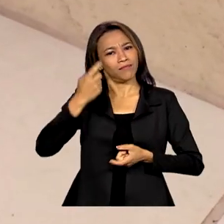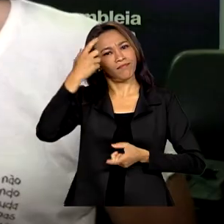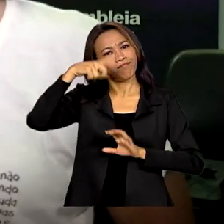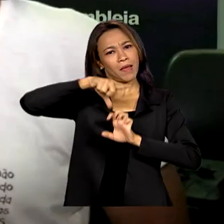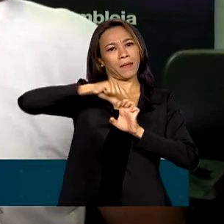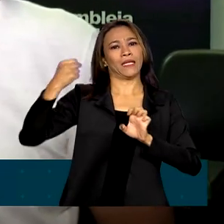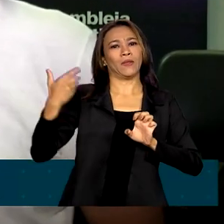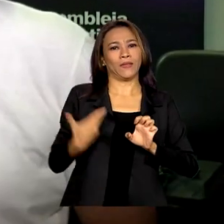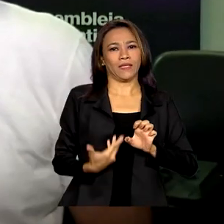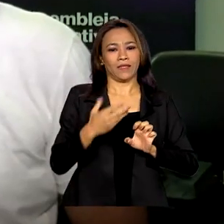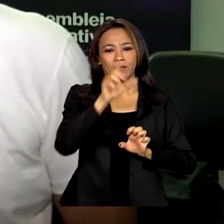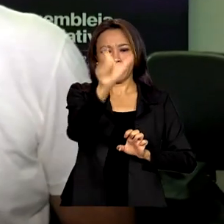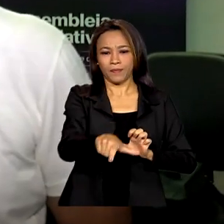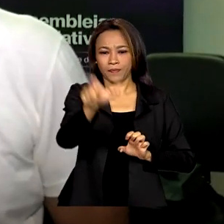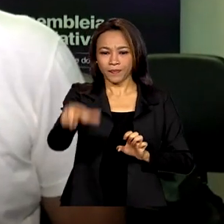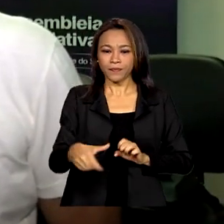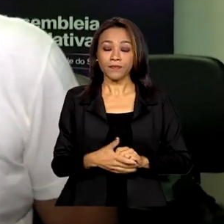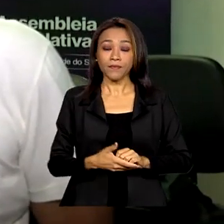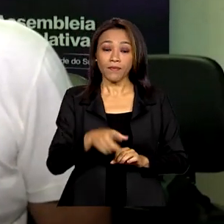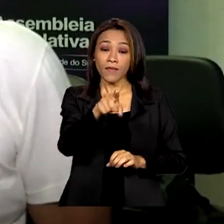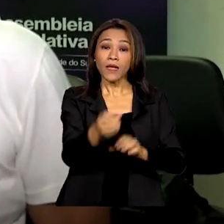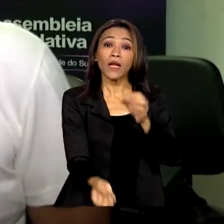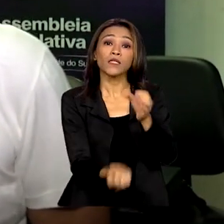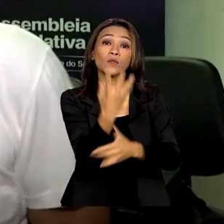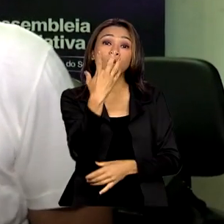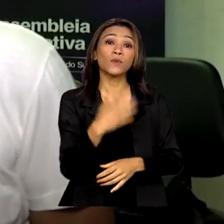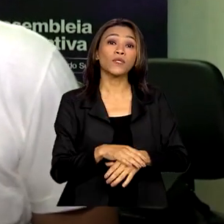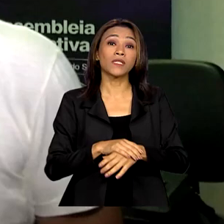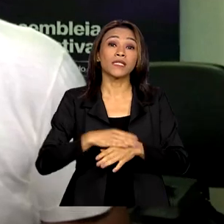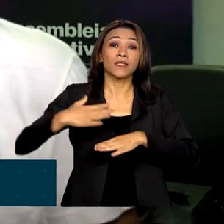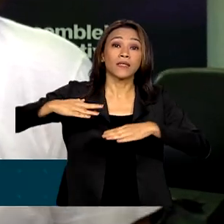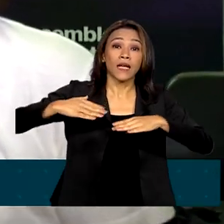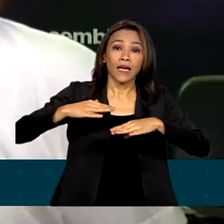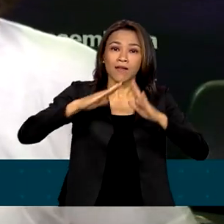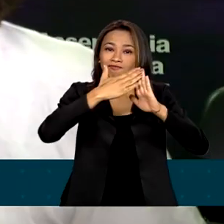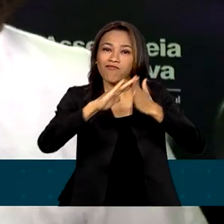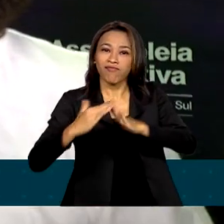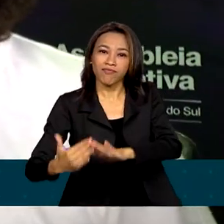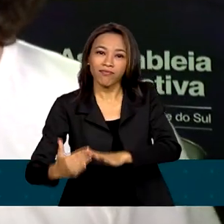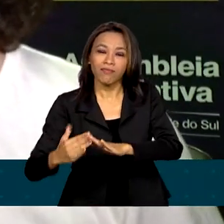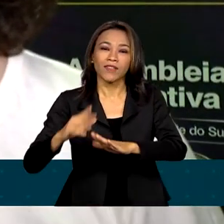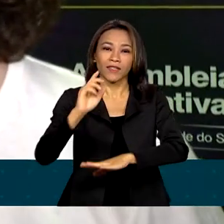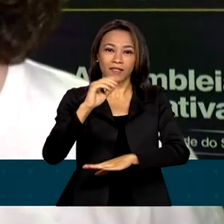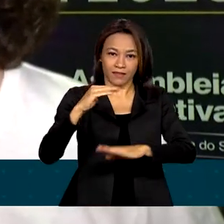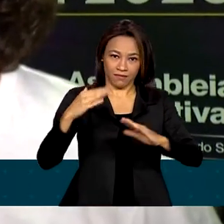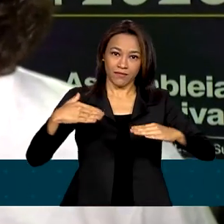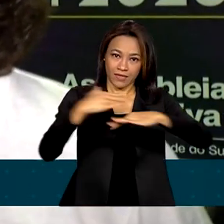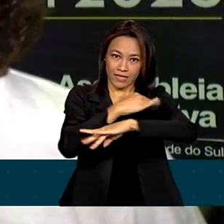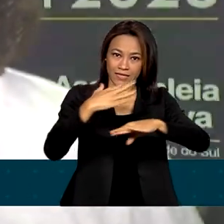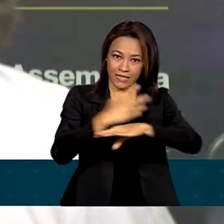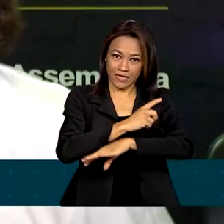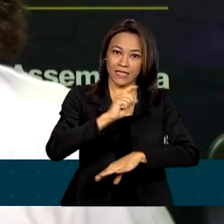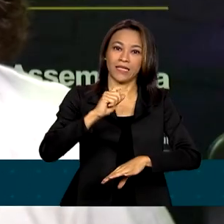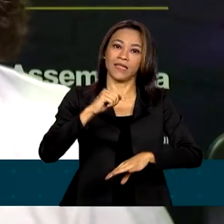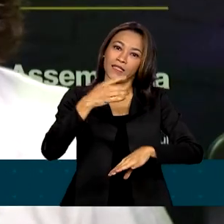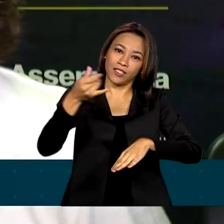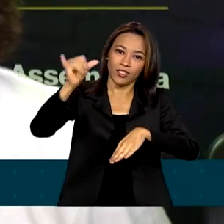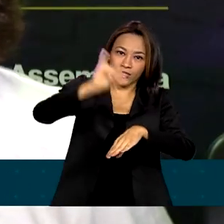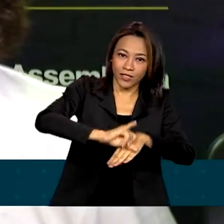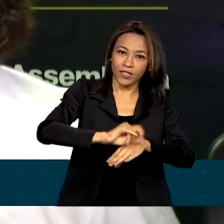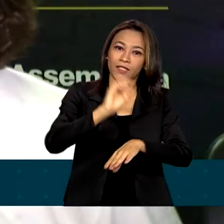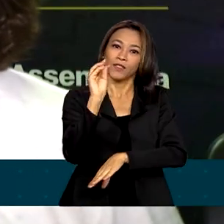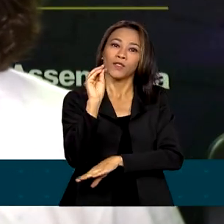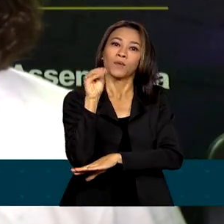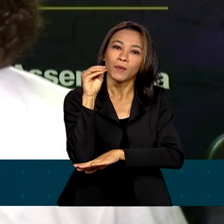empreendedorismo. A cooperativa Univens, ela surge na periferia de Porto Alegre, juntando mulheres para a gente costurar junto. E aí juntou